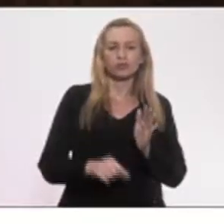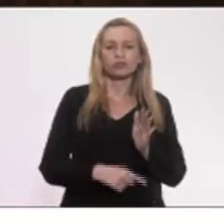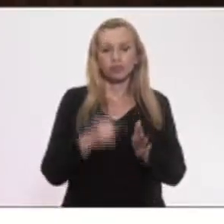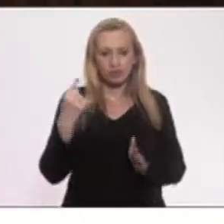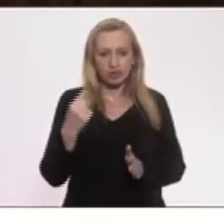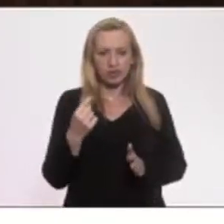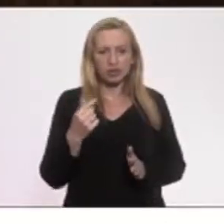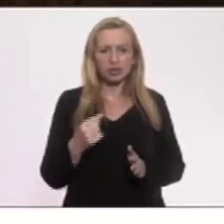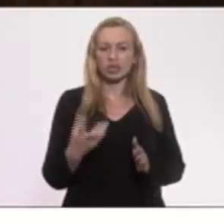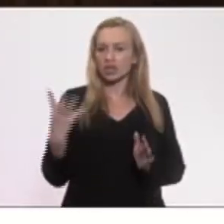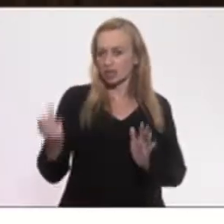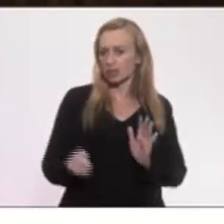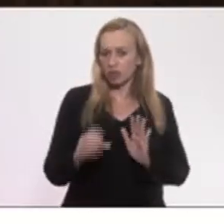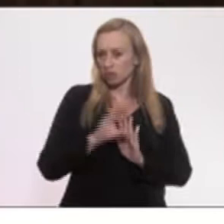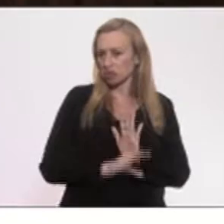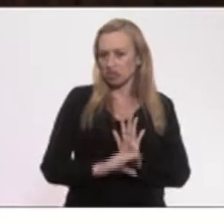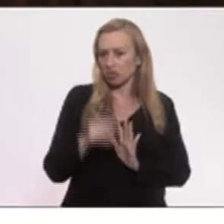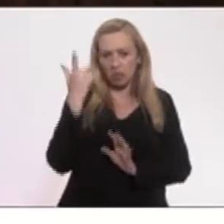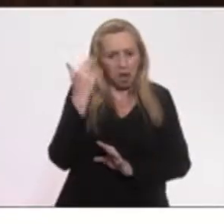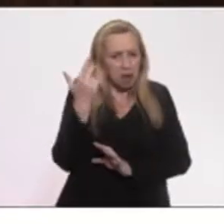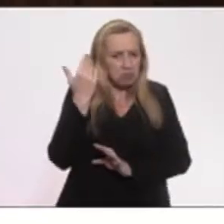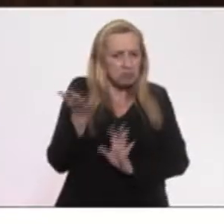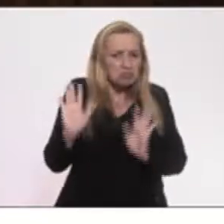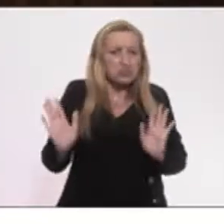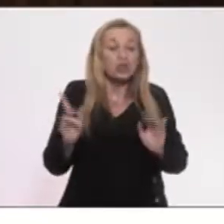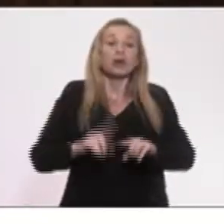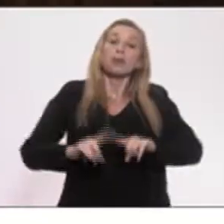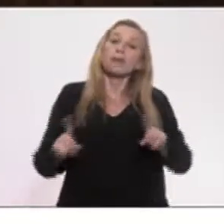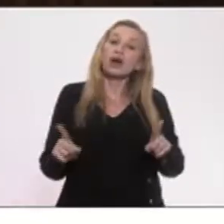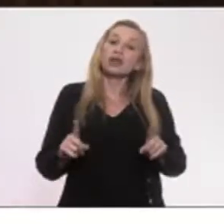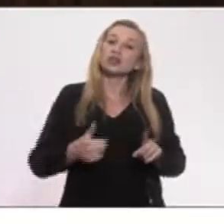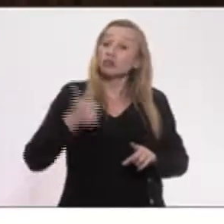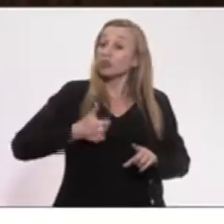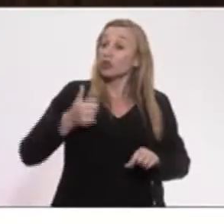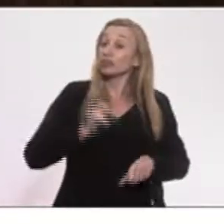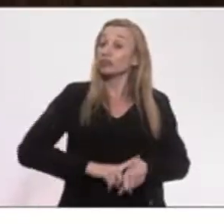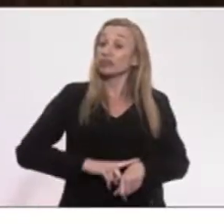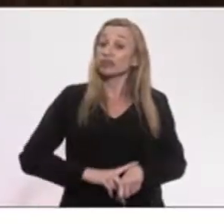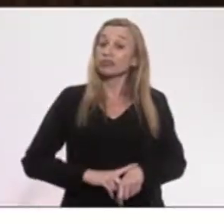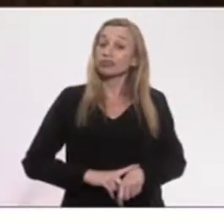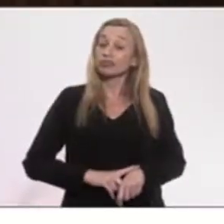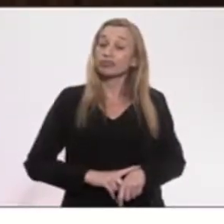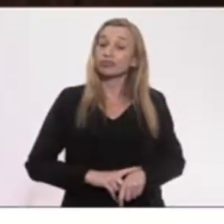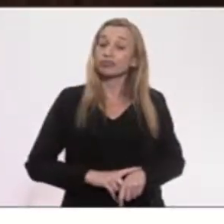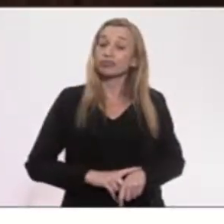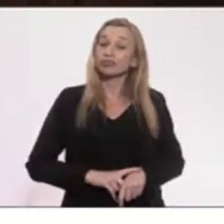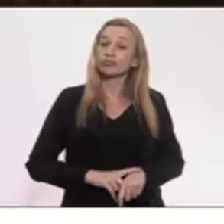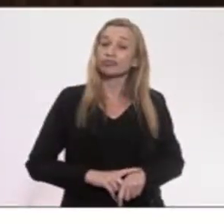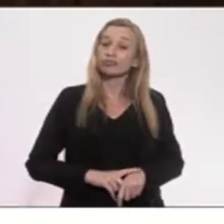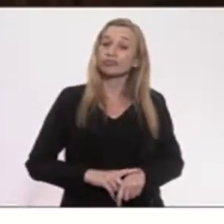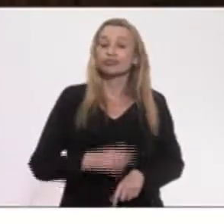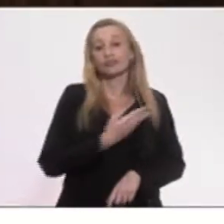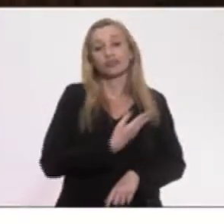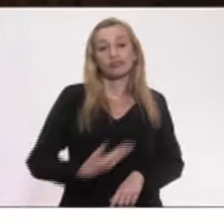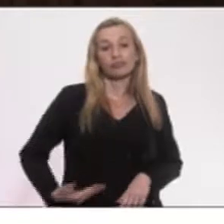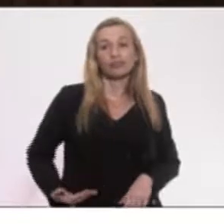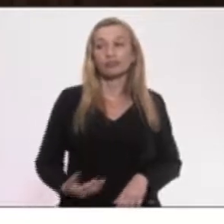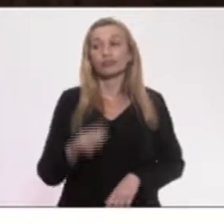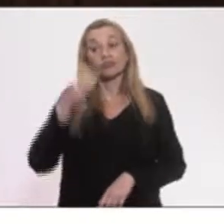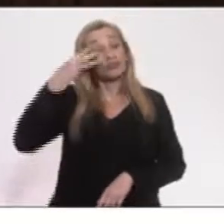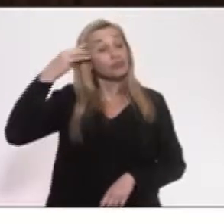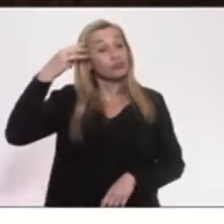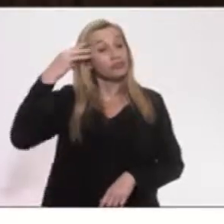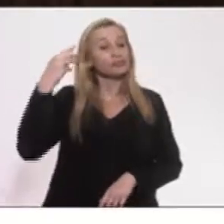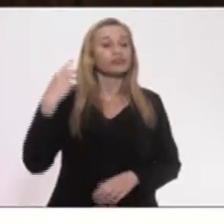emendas, é do jogo do Parlamento, é assim mesmo, mas de qualquer maneira é o primeiro sinal de que o governador Witzel